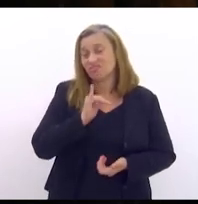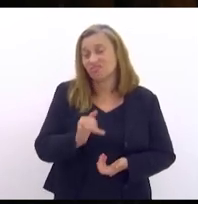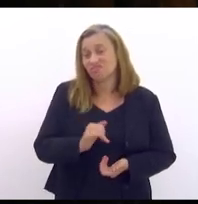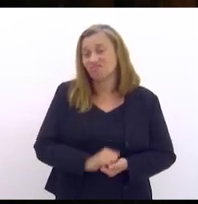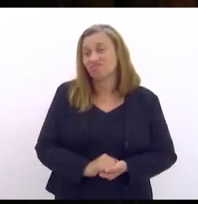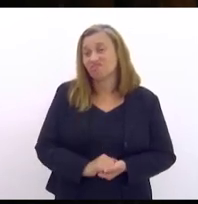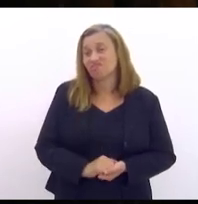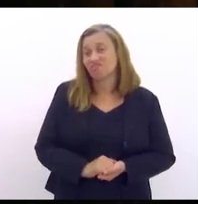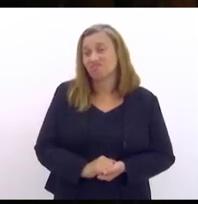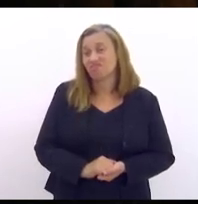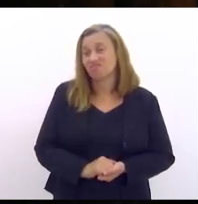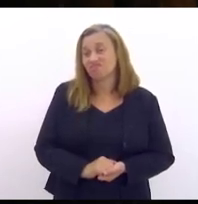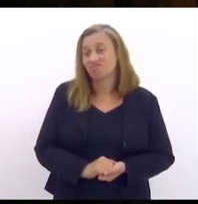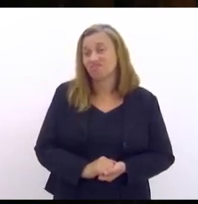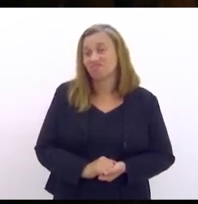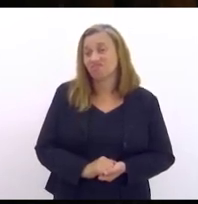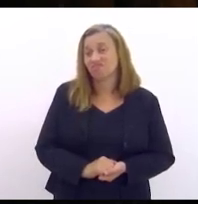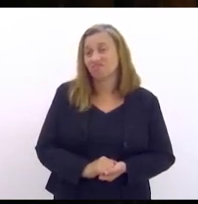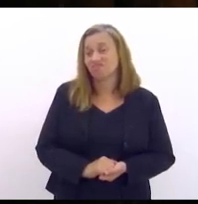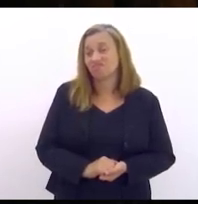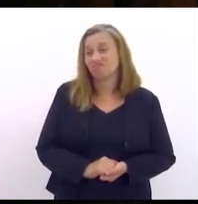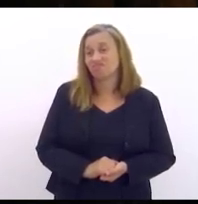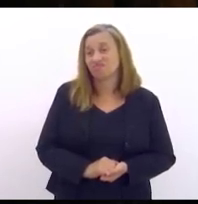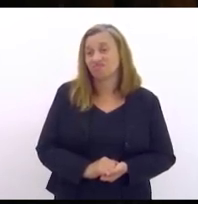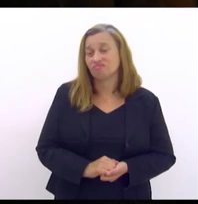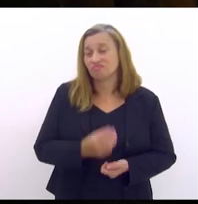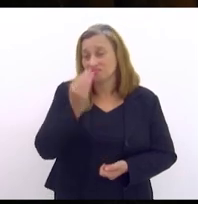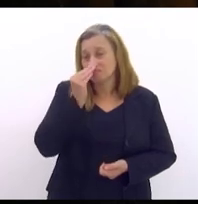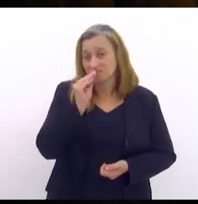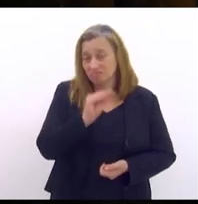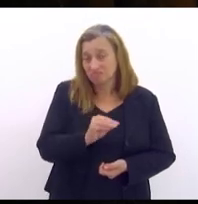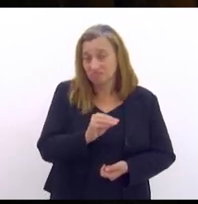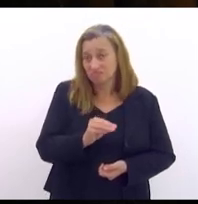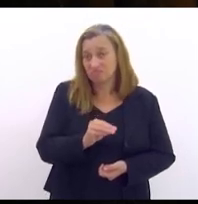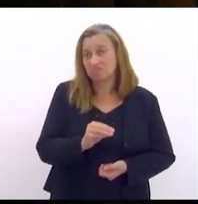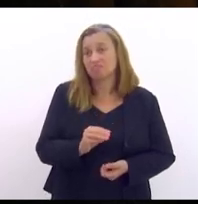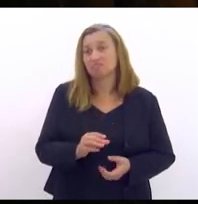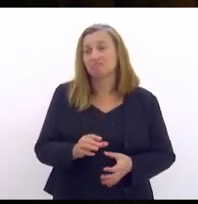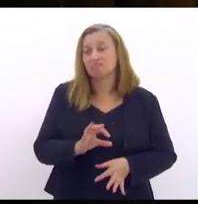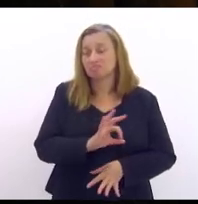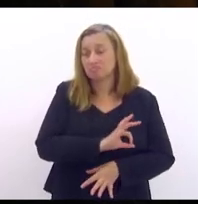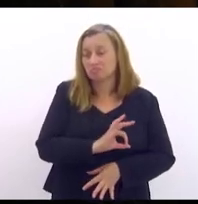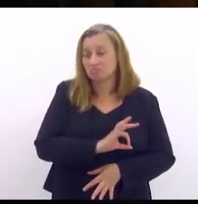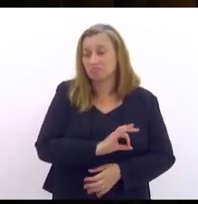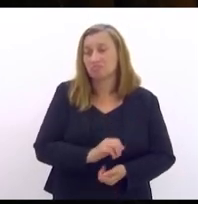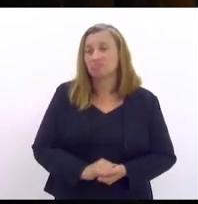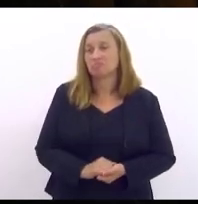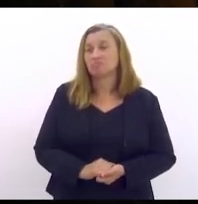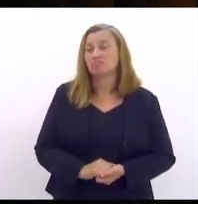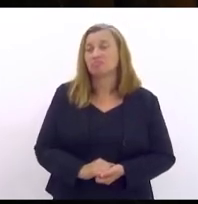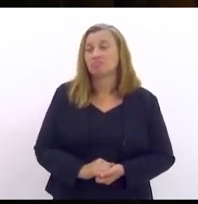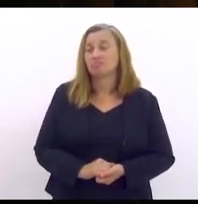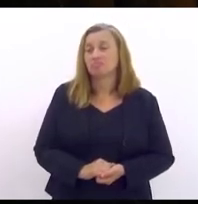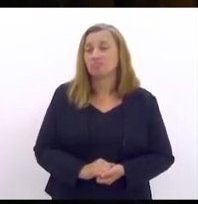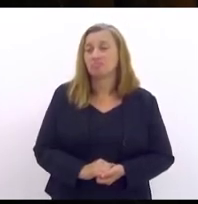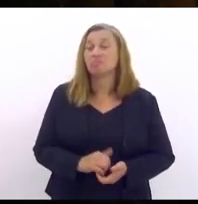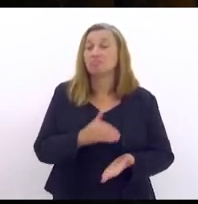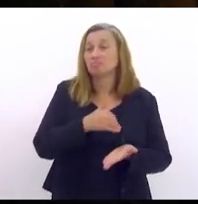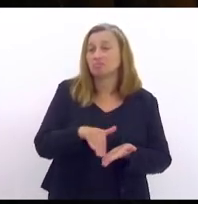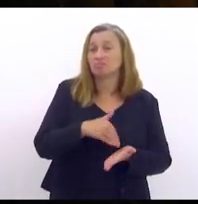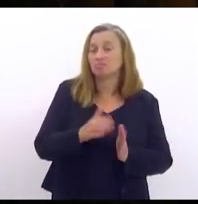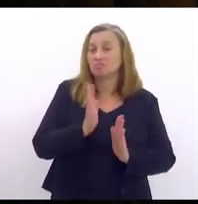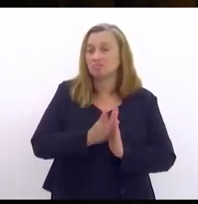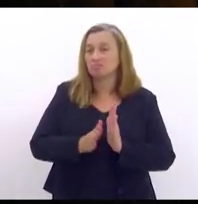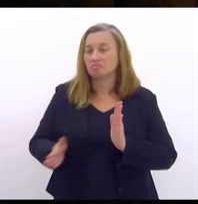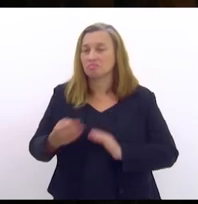infelizmente, ele denigre a carreira, face à sua incompetência, à sua frouxidão. É o secretário de ordem